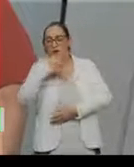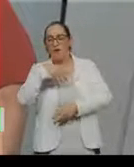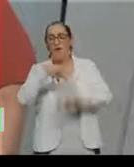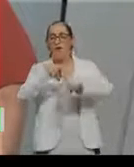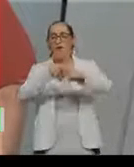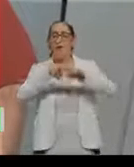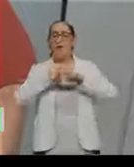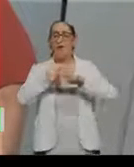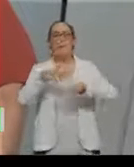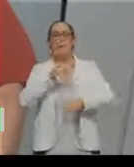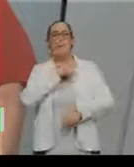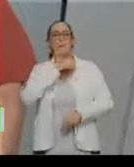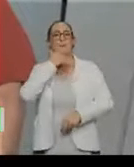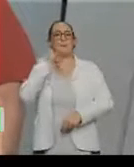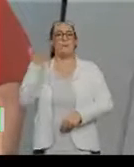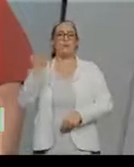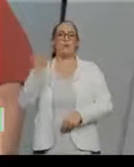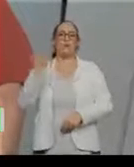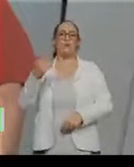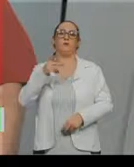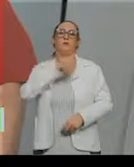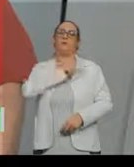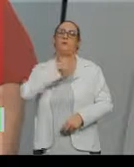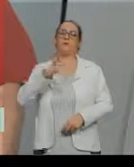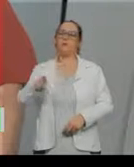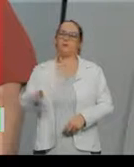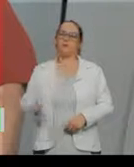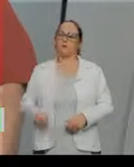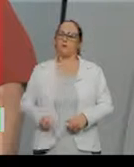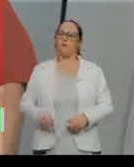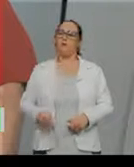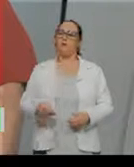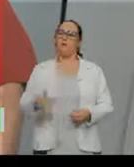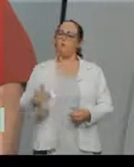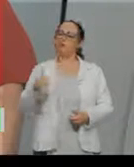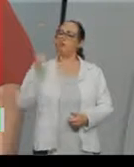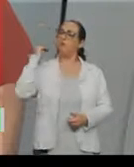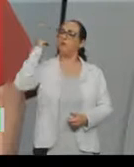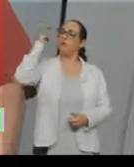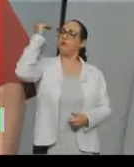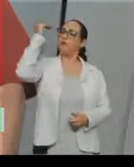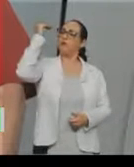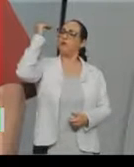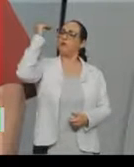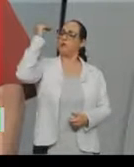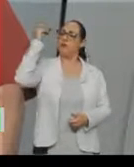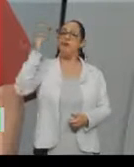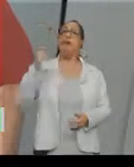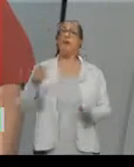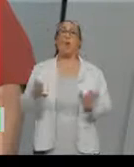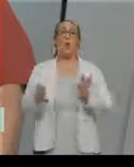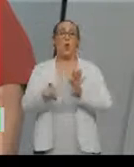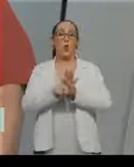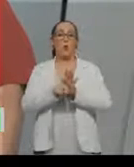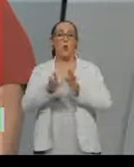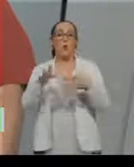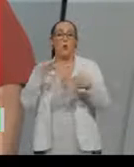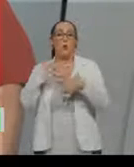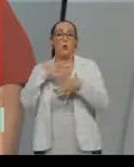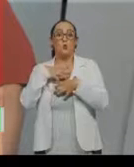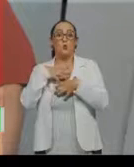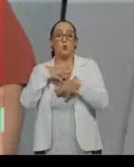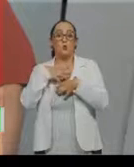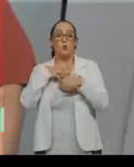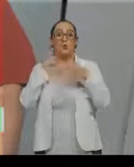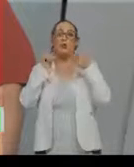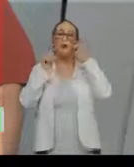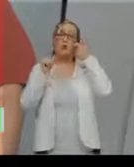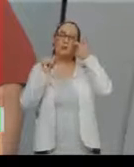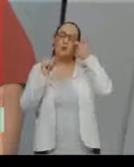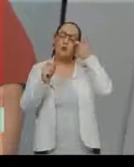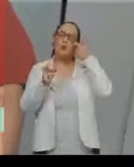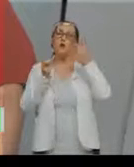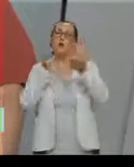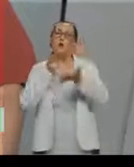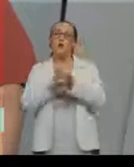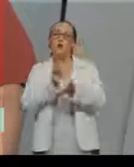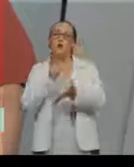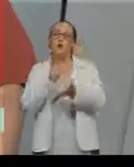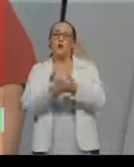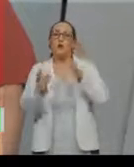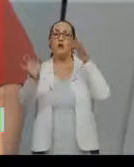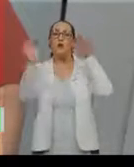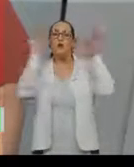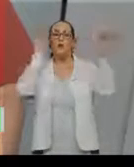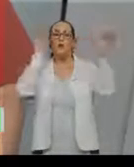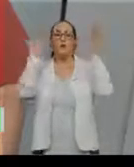esse talvez grande presidente do Brasil, principalmente populista. É uma forma de populismo, de permanecer no